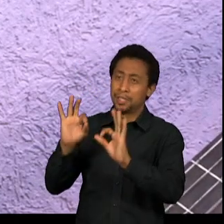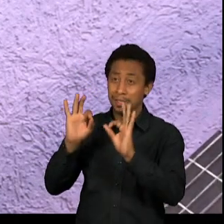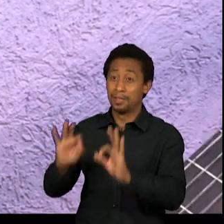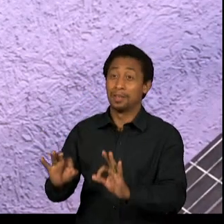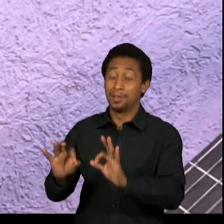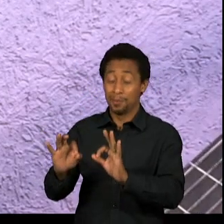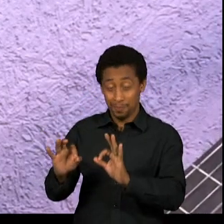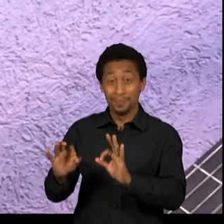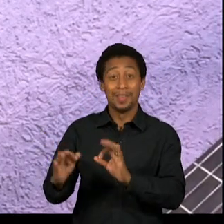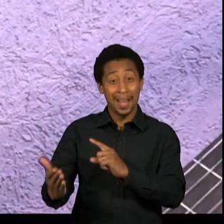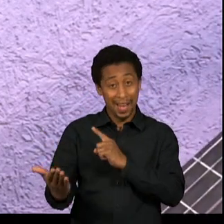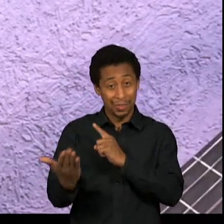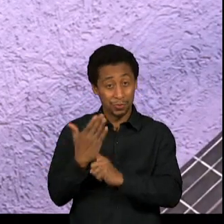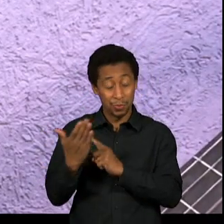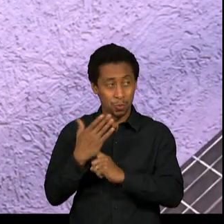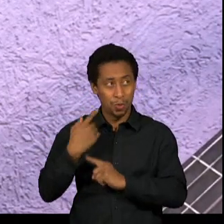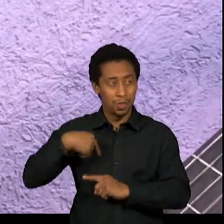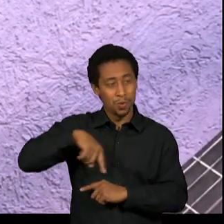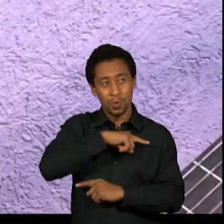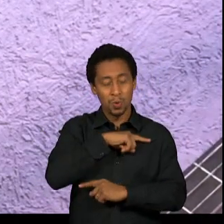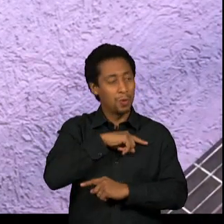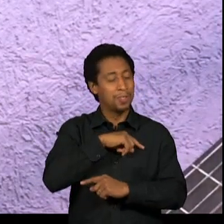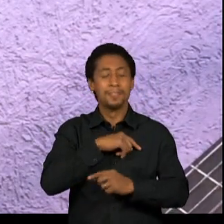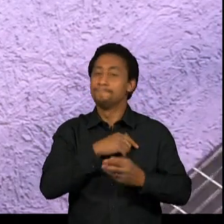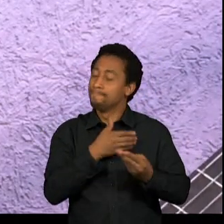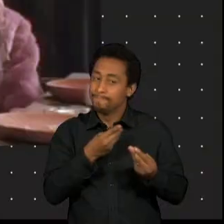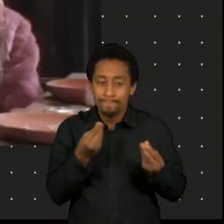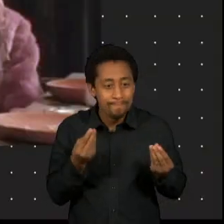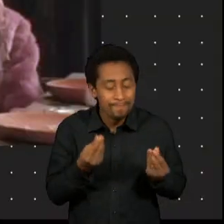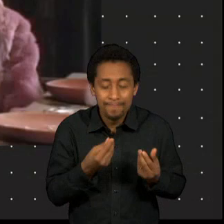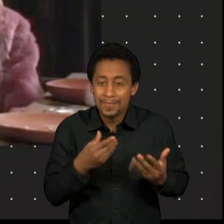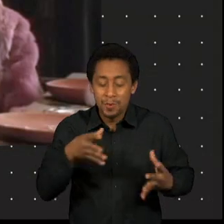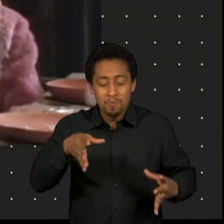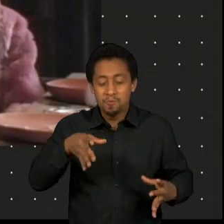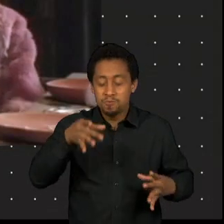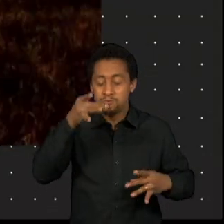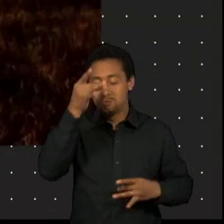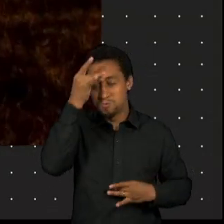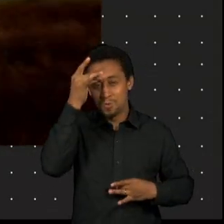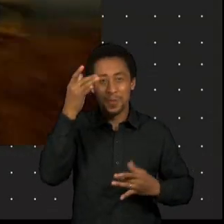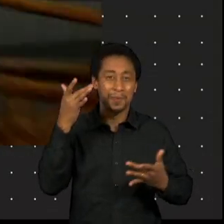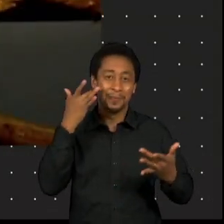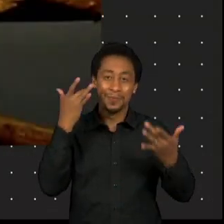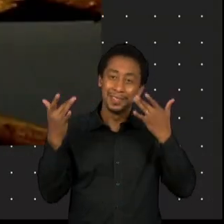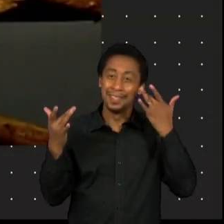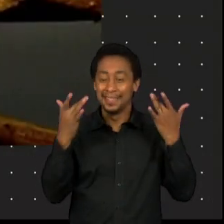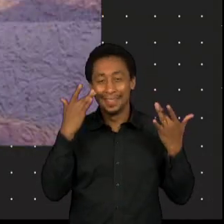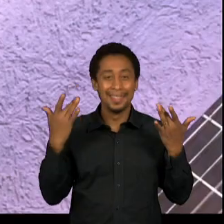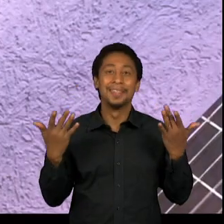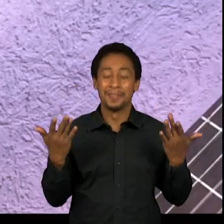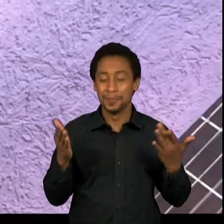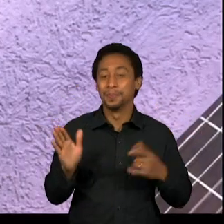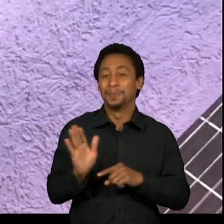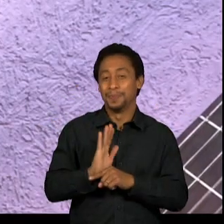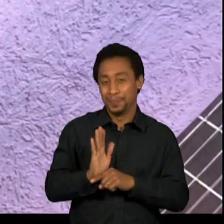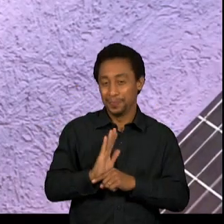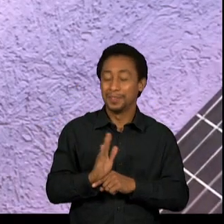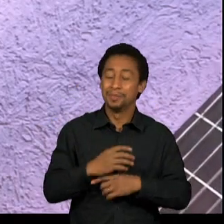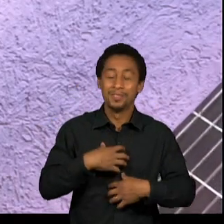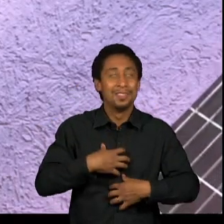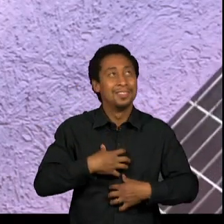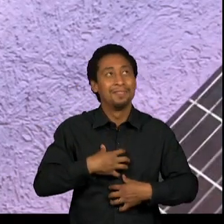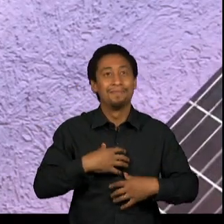naquele universo de Bertolt Brecht. Eu fiquei muito feliz e, mais